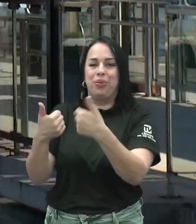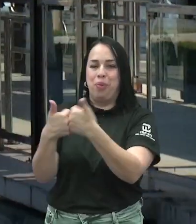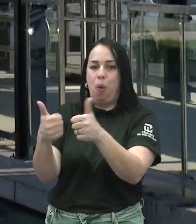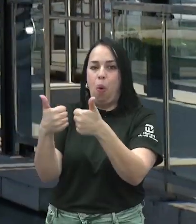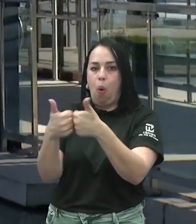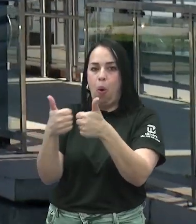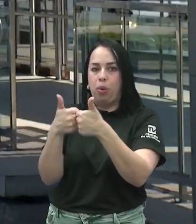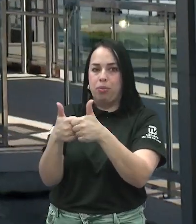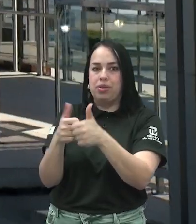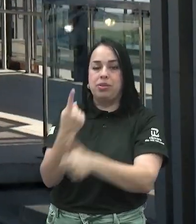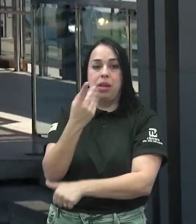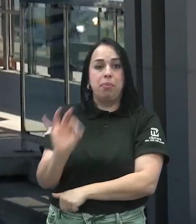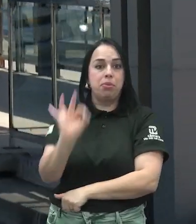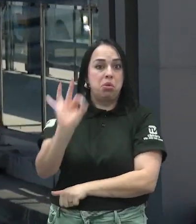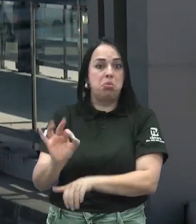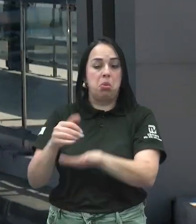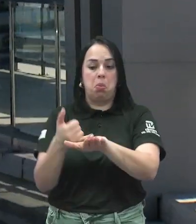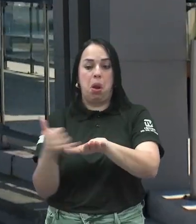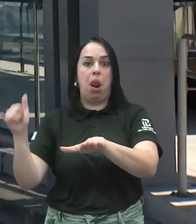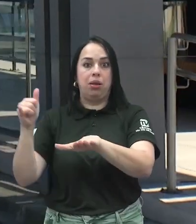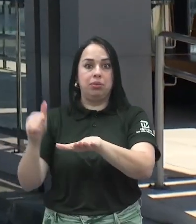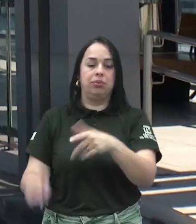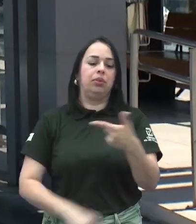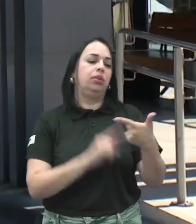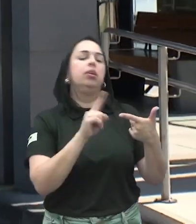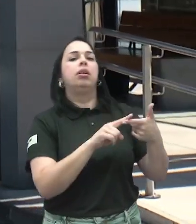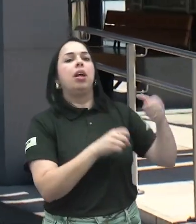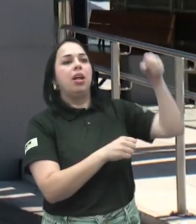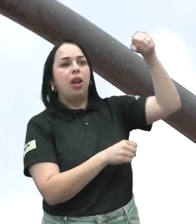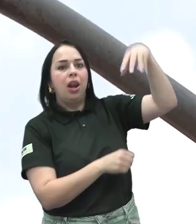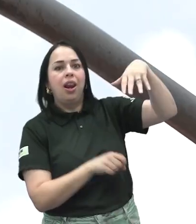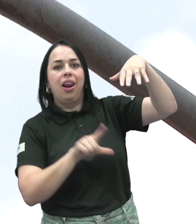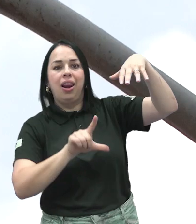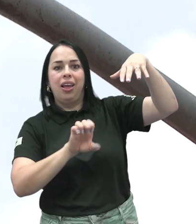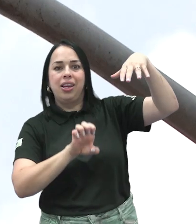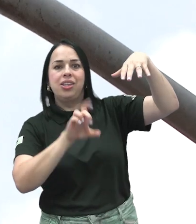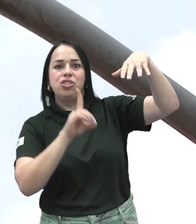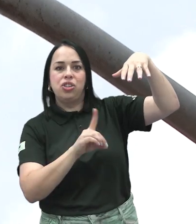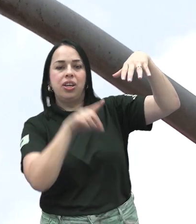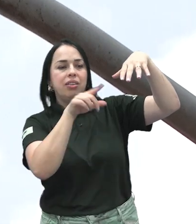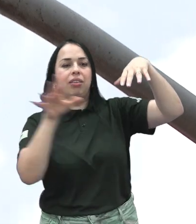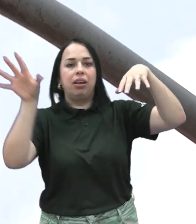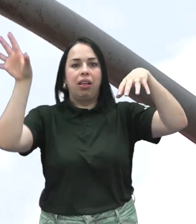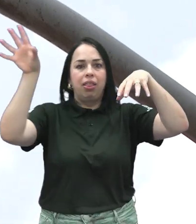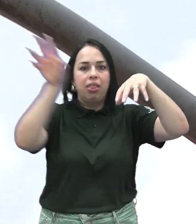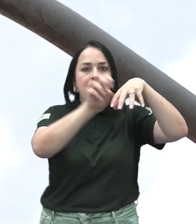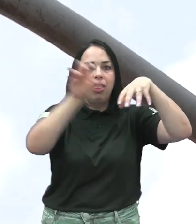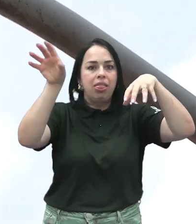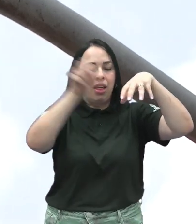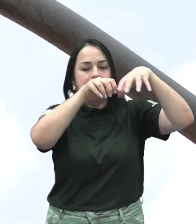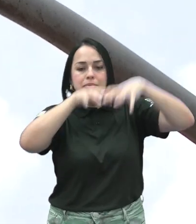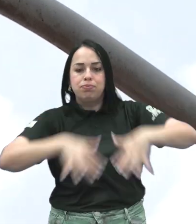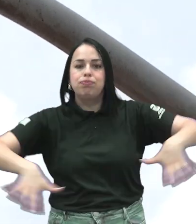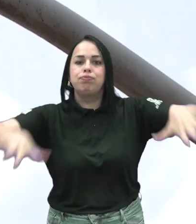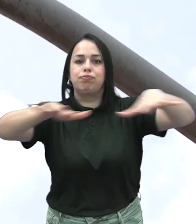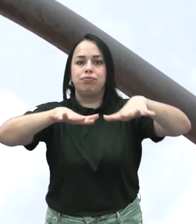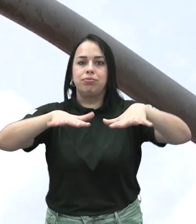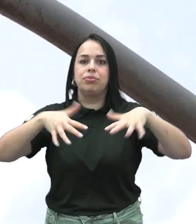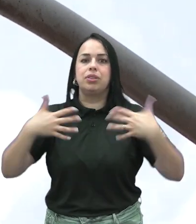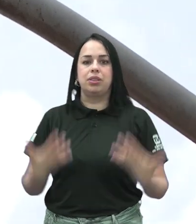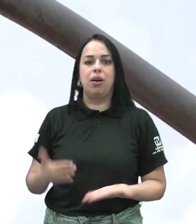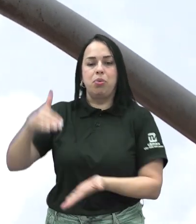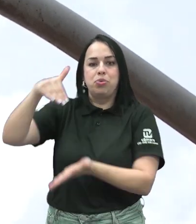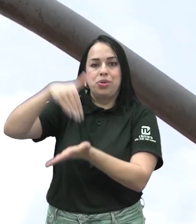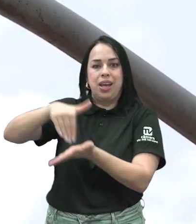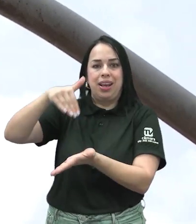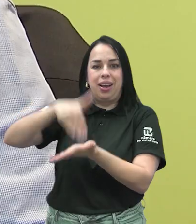verde, corredor exclusivo para ônibus 100% elétricos, e o uso de lâmpadas LED, com cobertura total da área